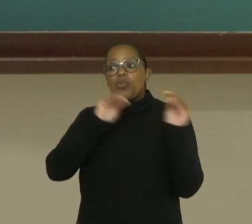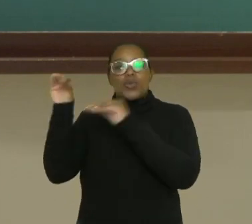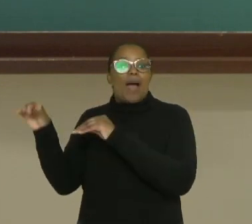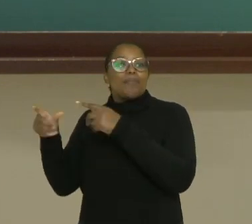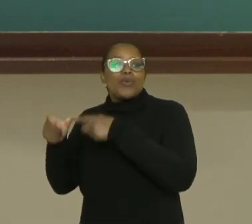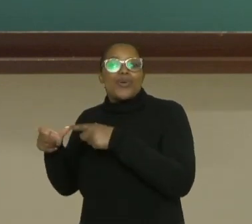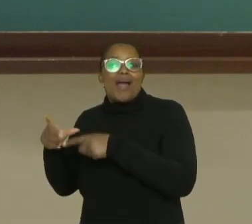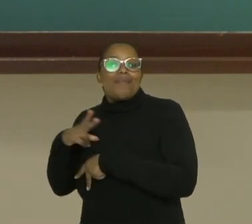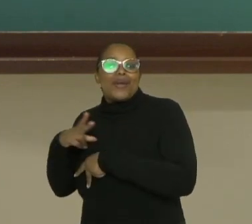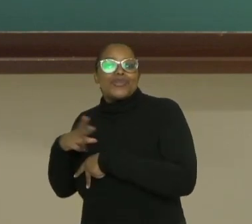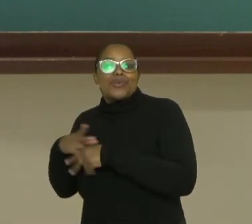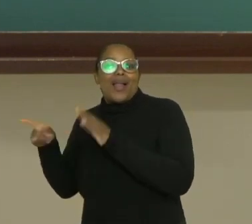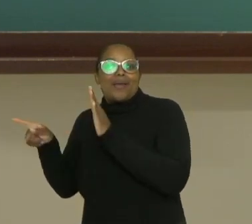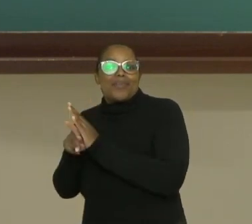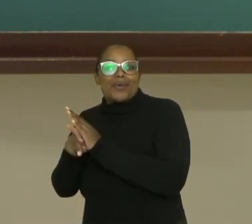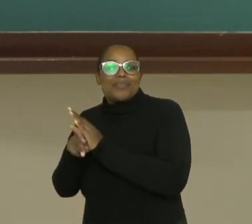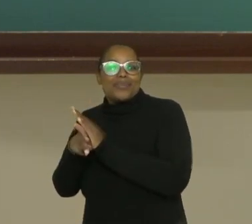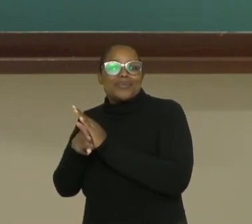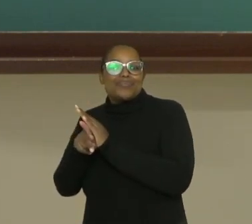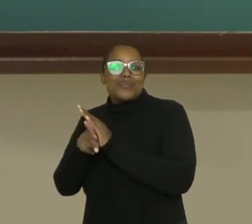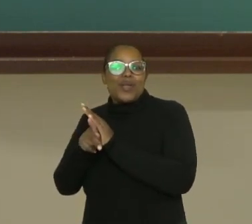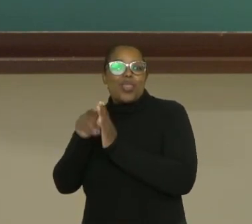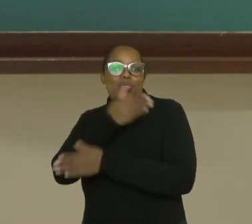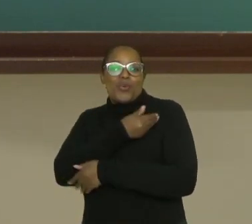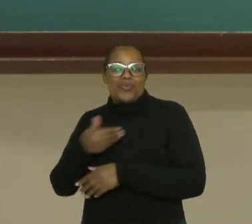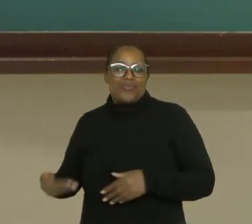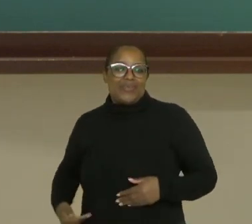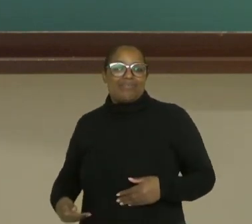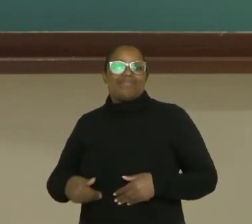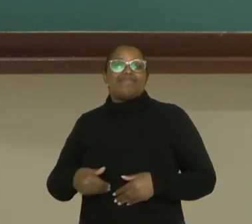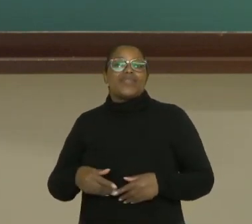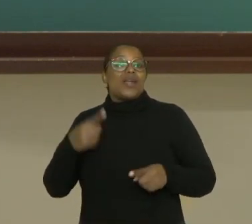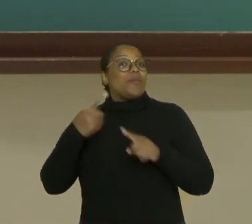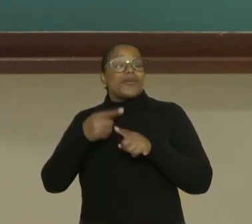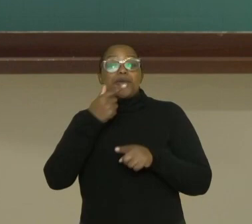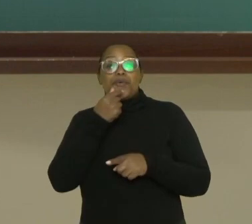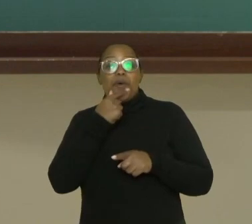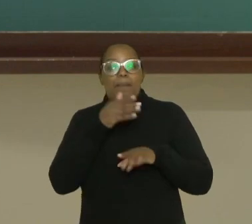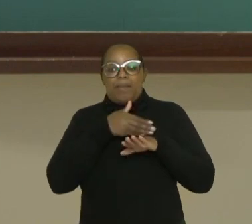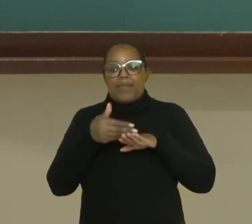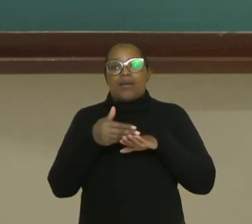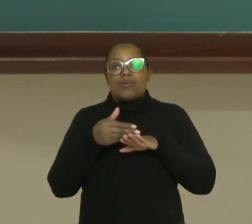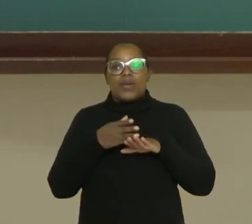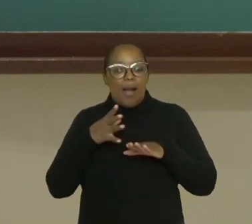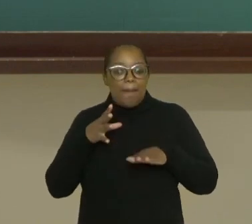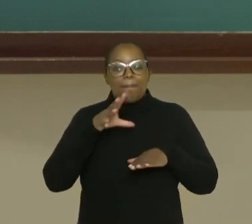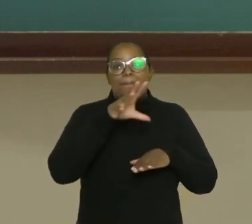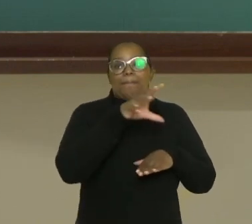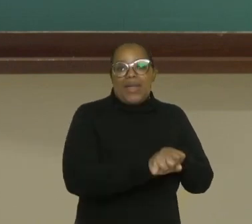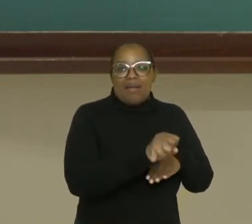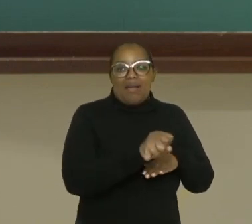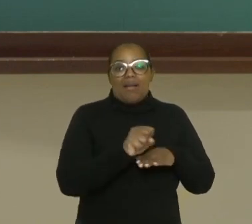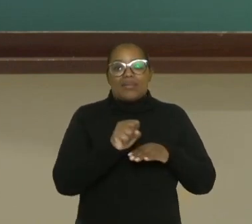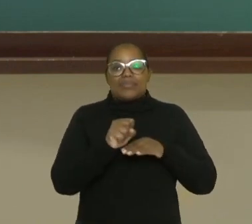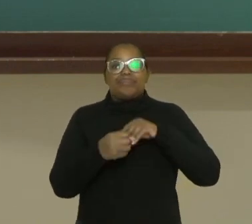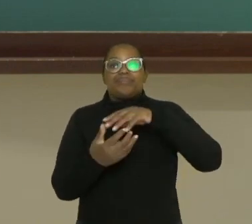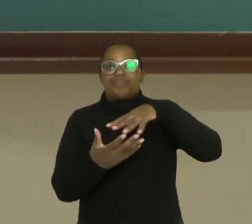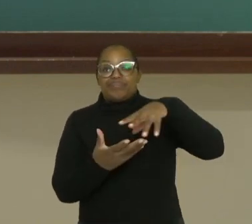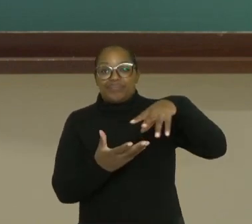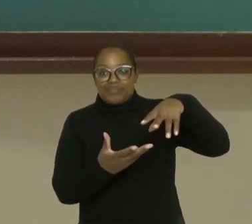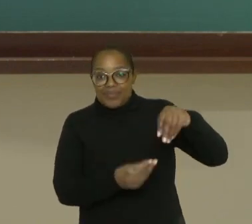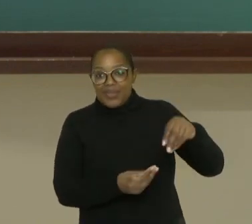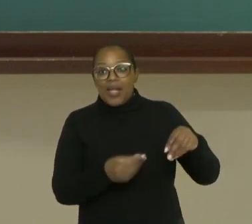ou não, o homem branco ia tomar as suas terras, mas isso não seria fácil, porque para o indígena a mãe terra